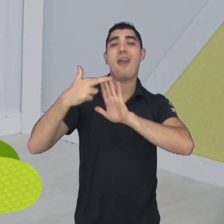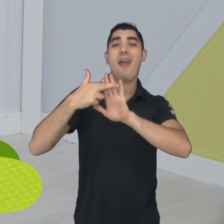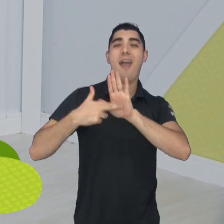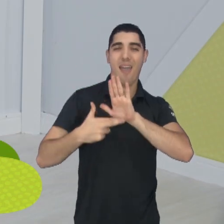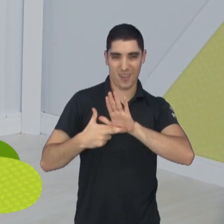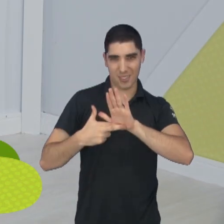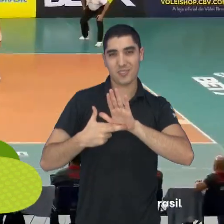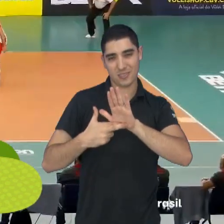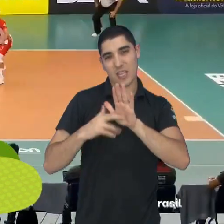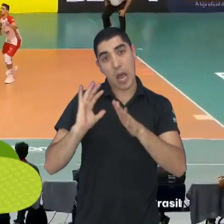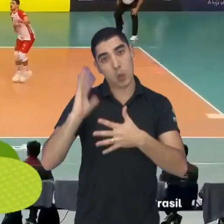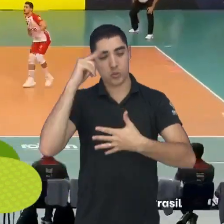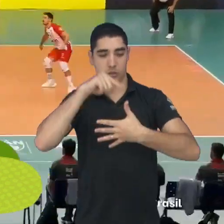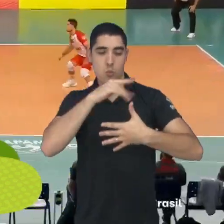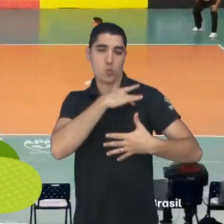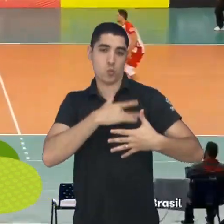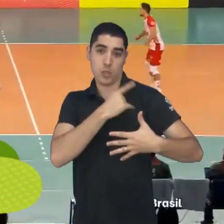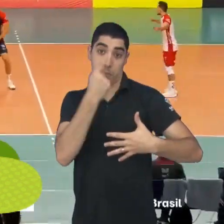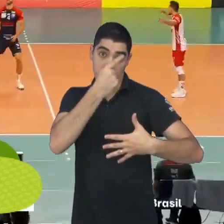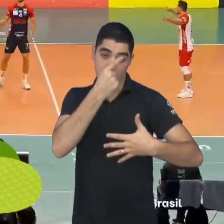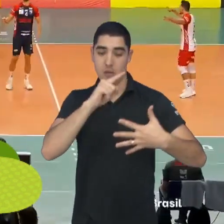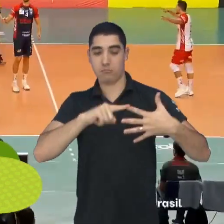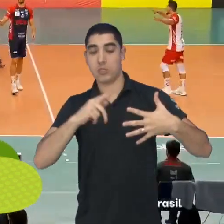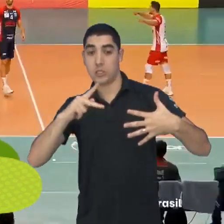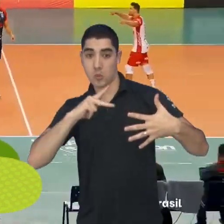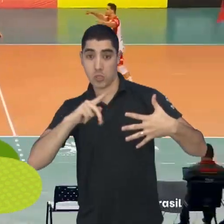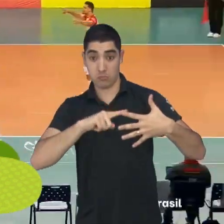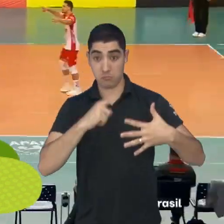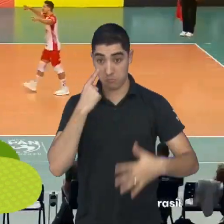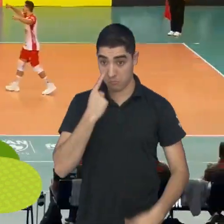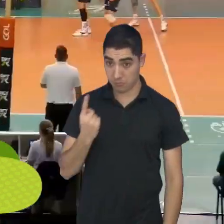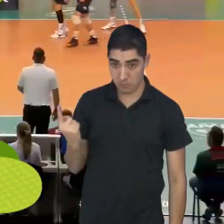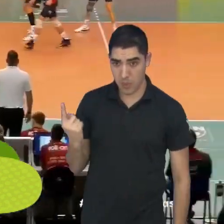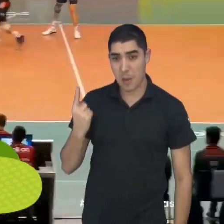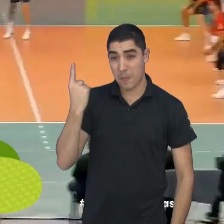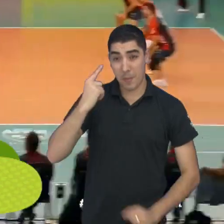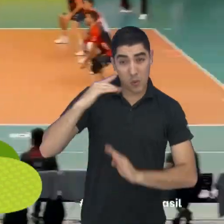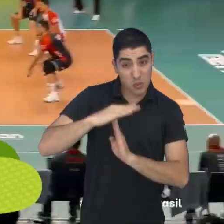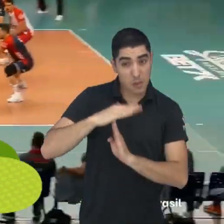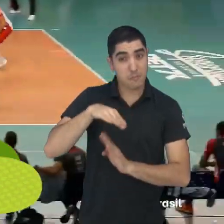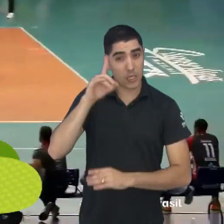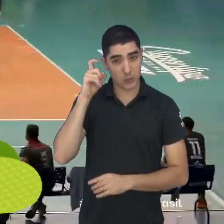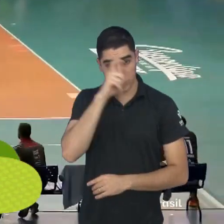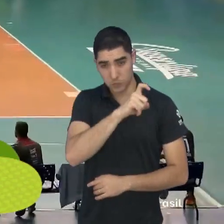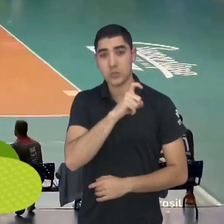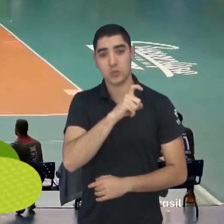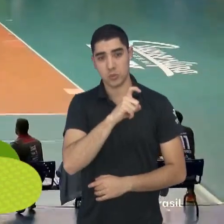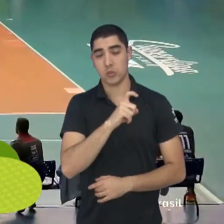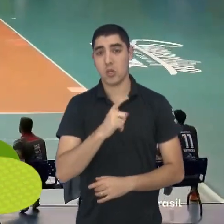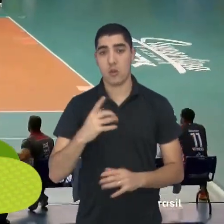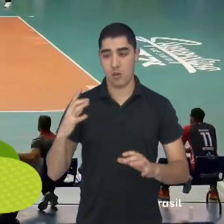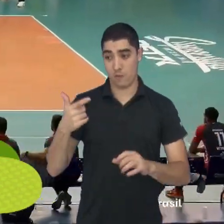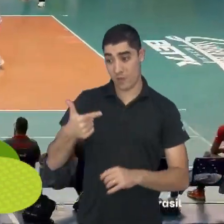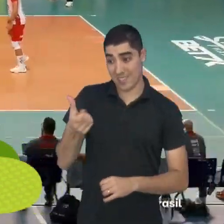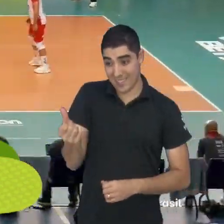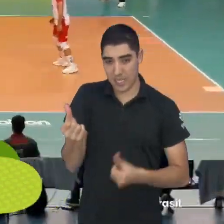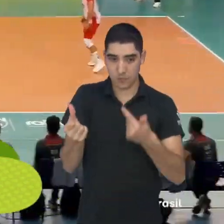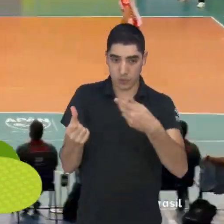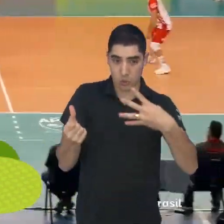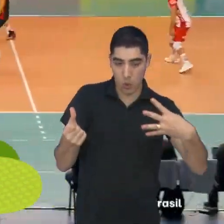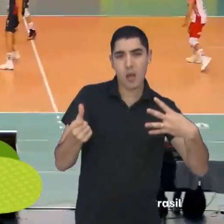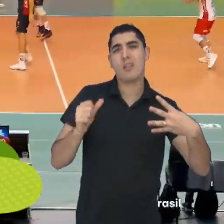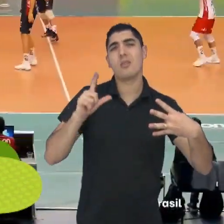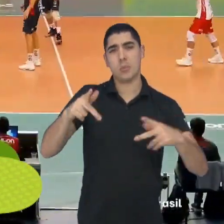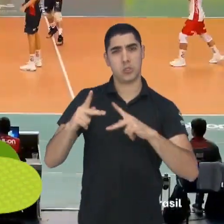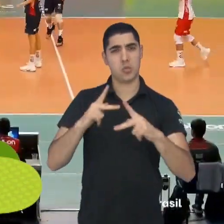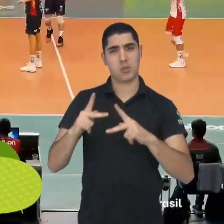Você está vendo aí alguns lances da partida de ontem. São José atropelou. O primeiro set foi mais complicado, é verdade, 26-24, mas depois São José mostrou a